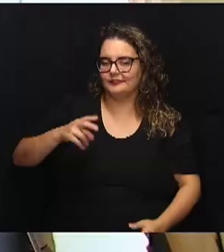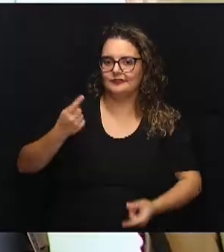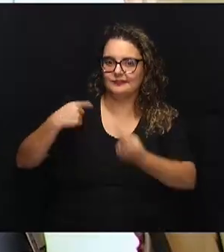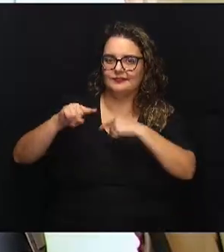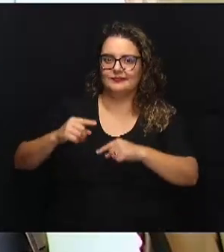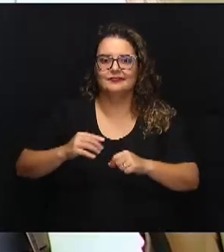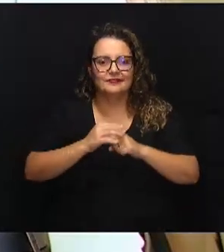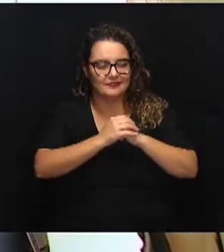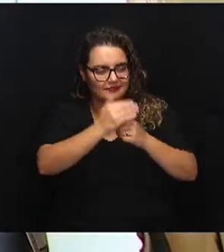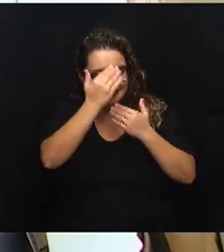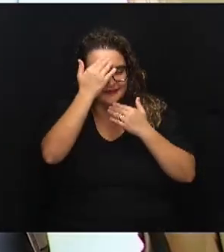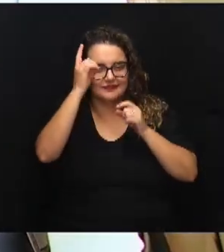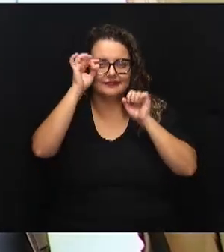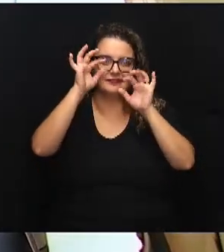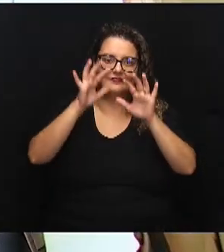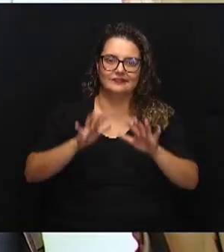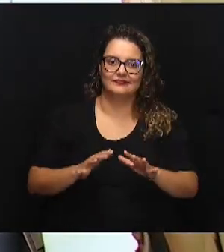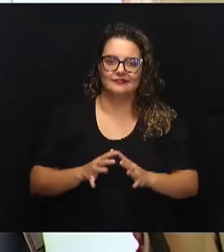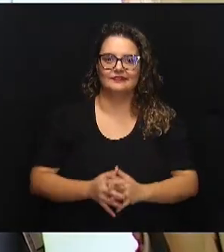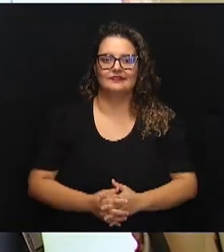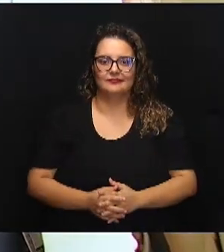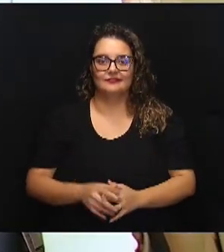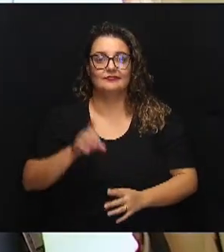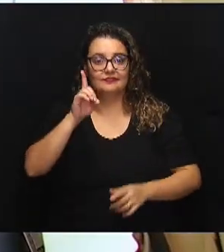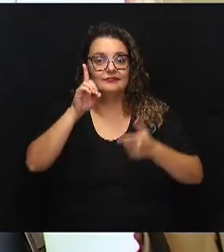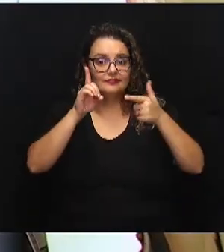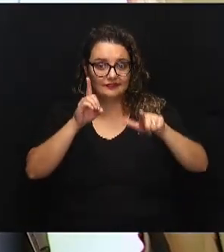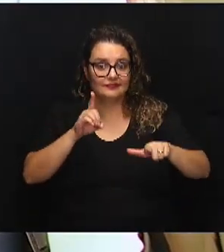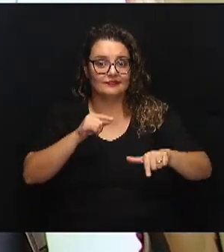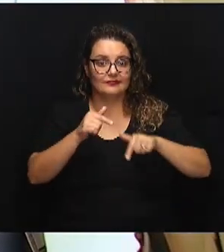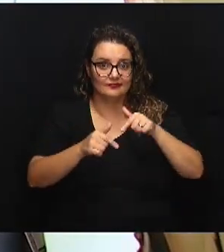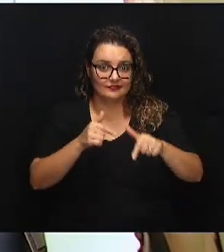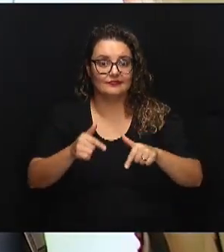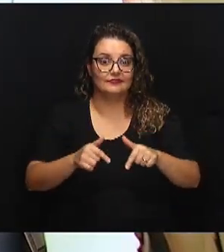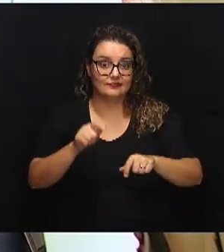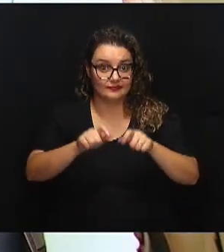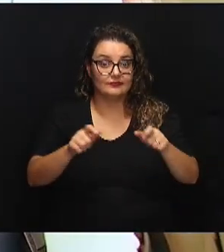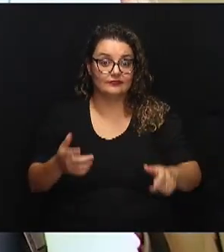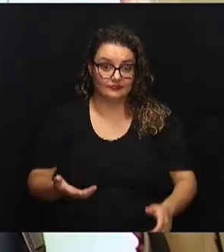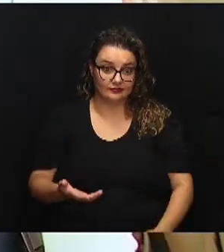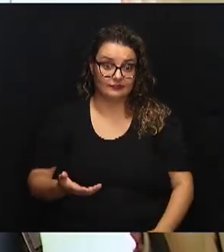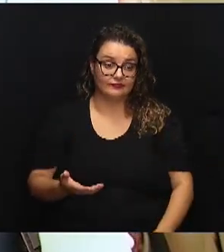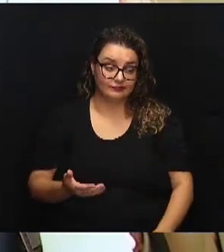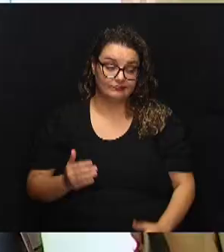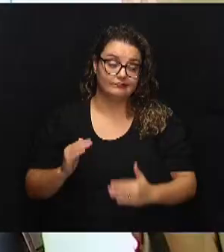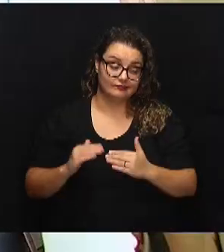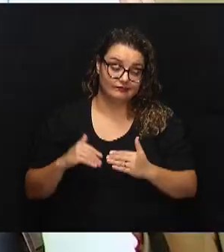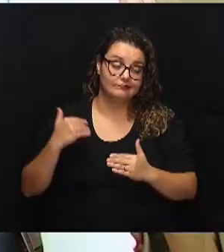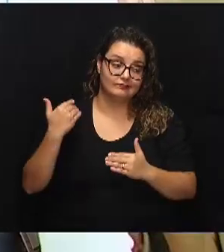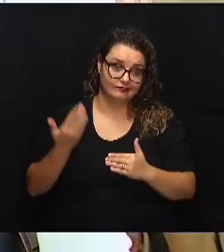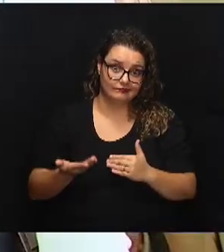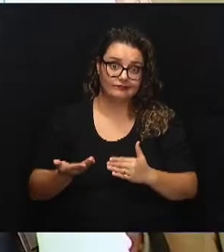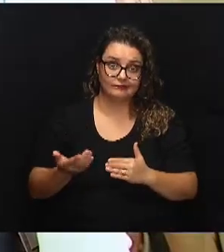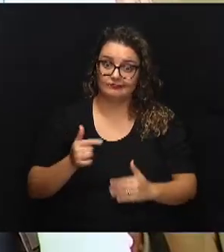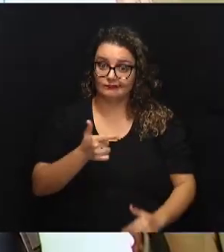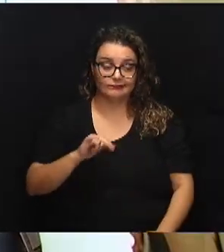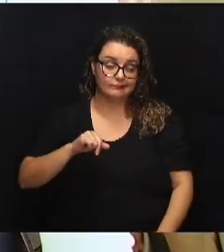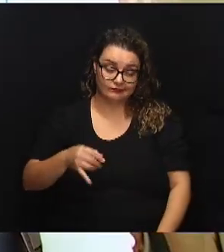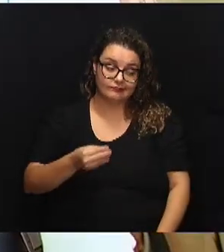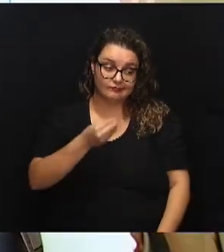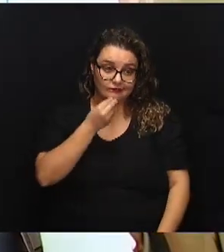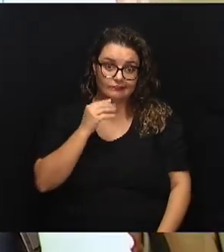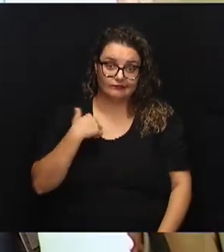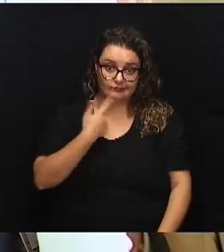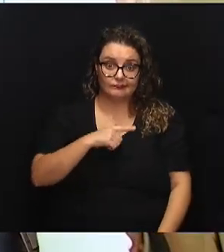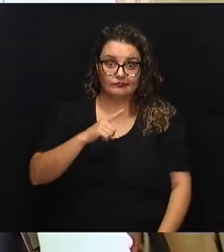muito obrigado, Deus abençoe, que Deus continue também trabalhando na vida daquelas pessoas que se encontram lá fora, que não tem a oportunidade que a gente